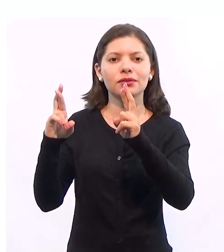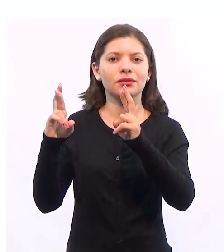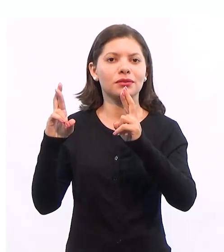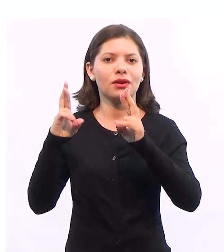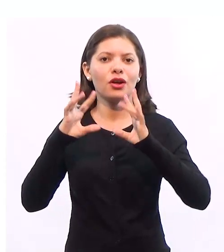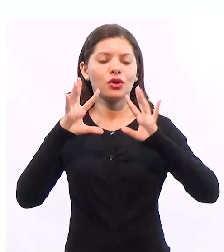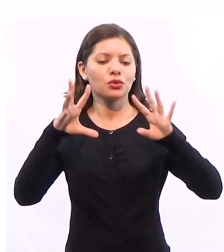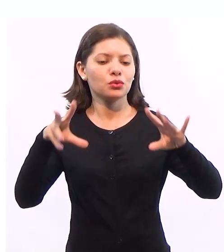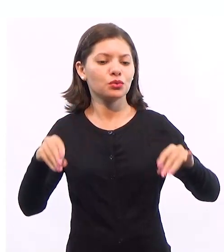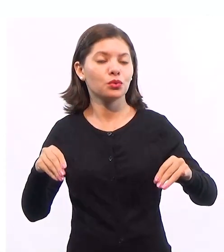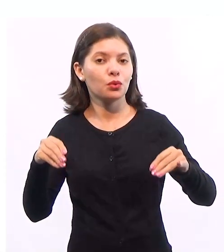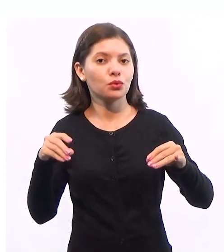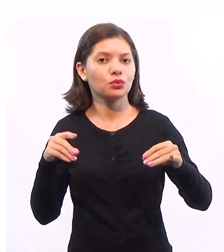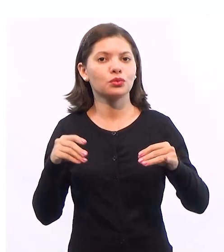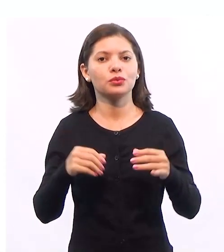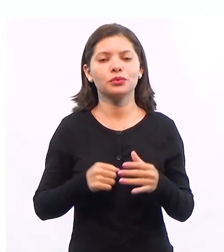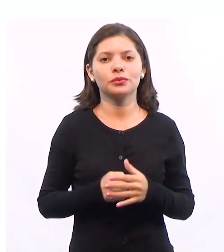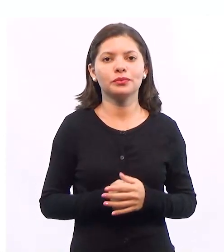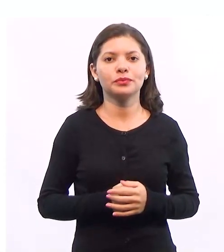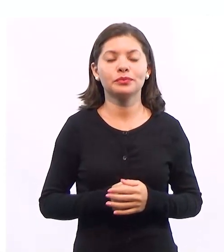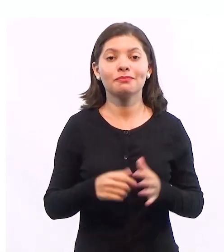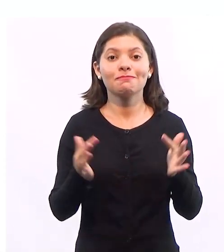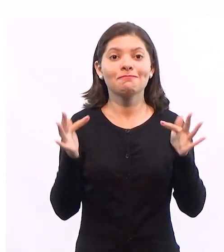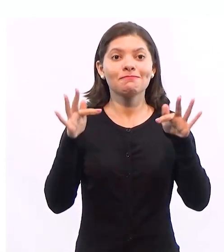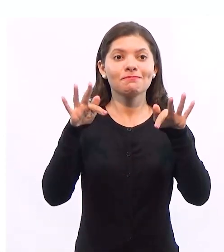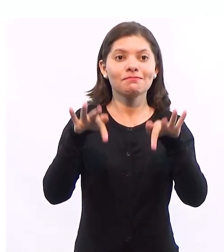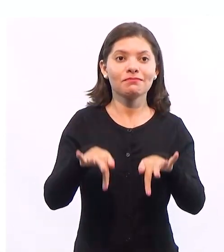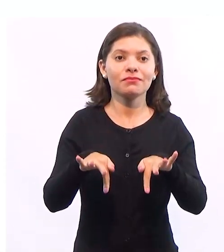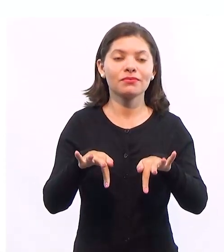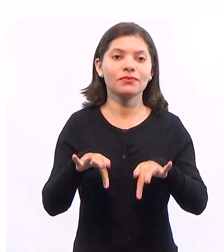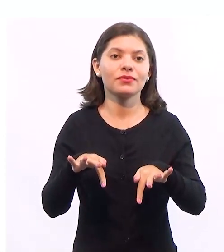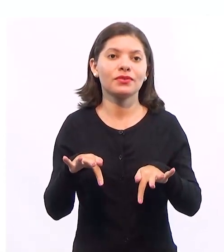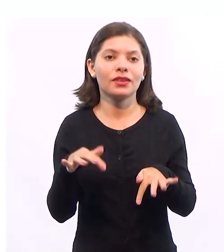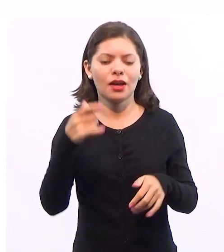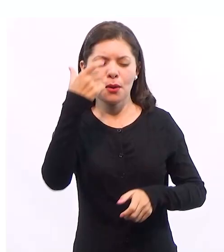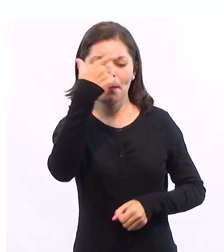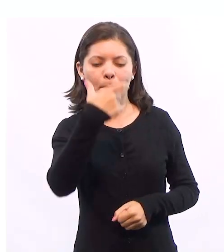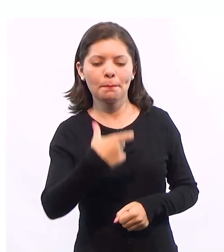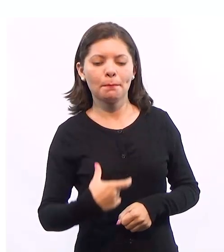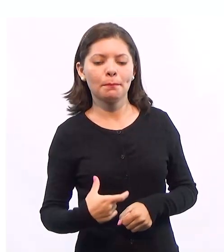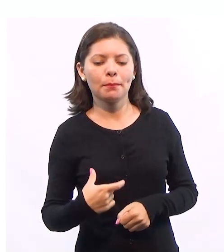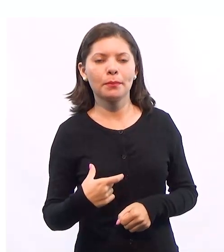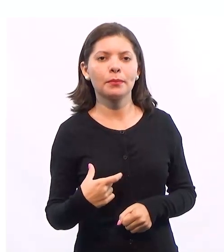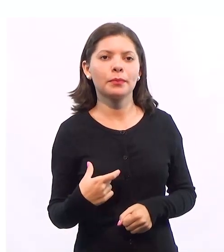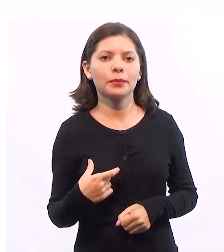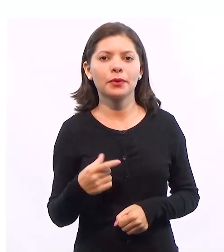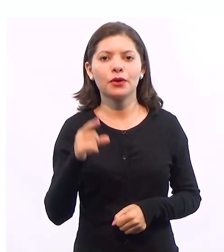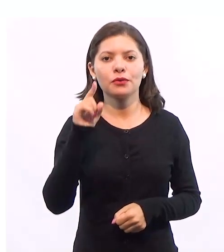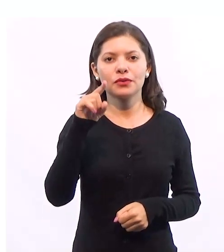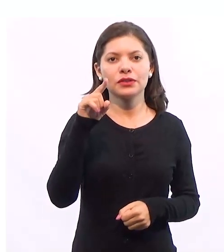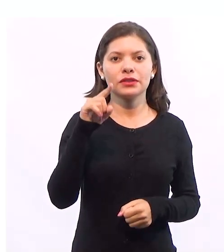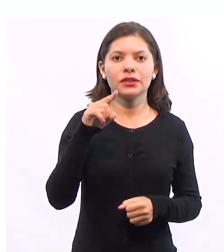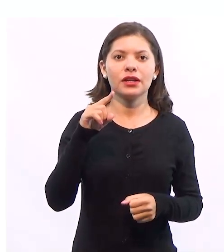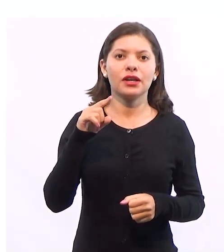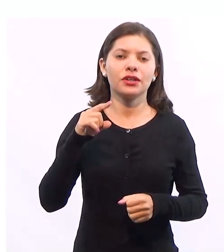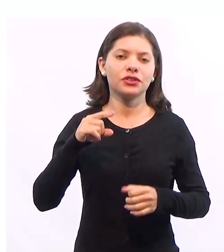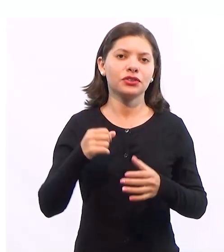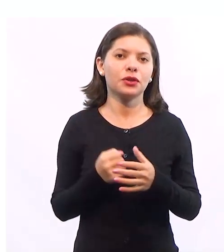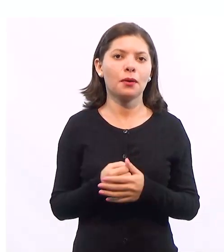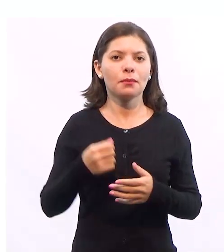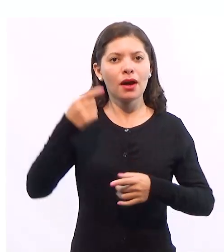Respeito aos outros. E, por fim, a realização pessoal, né? Na qual você tinha ali a moralidade, a